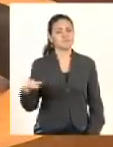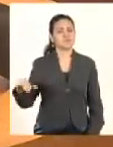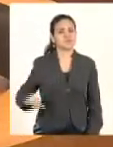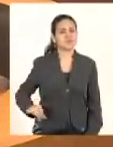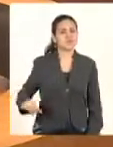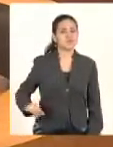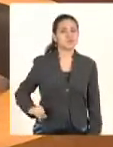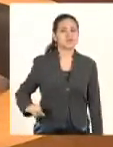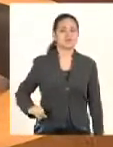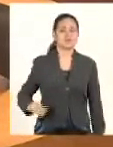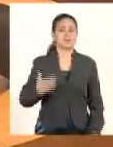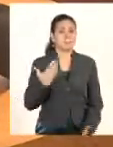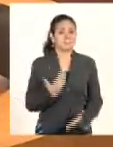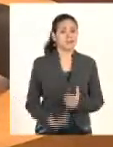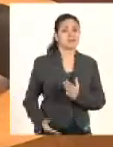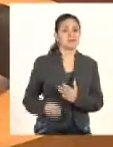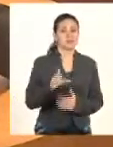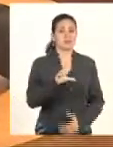sido preterido